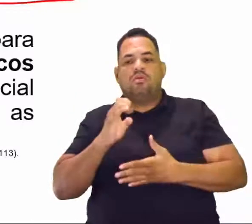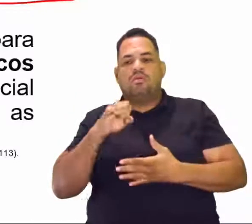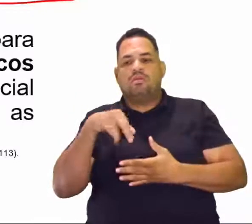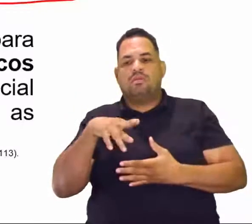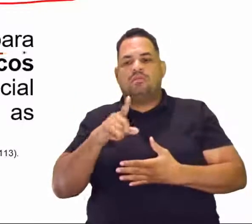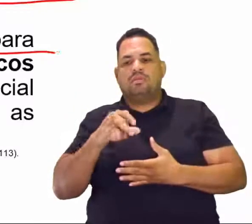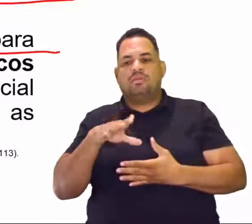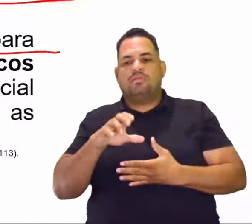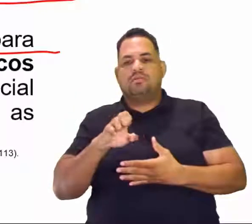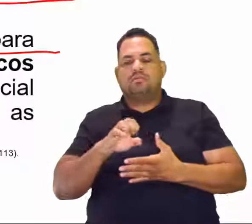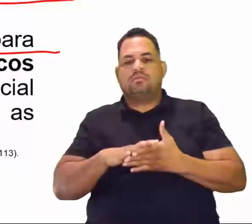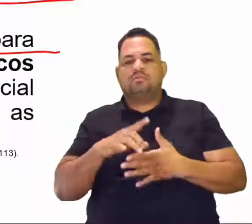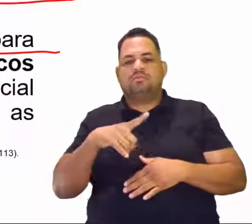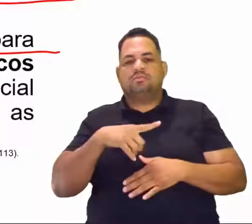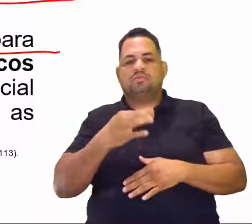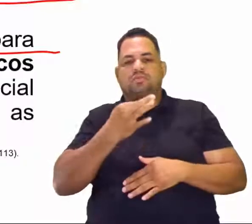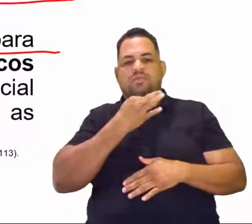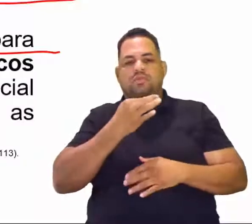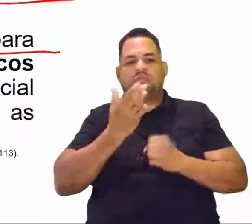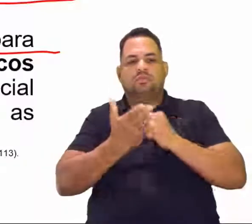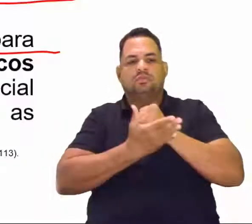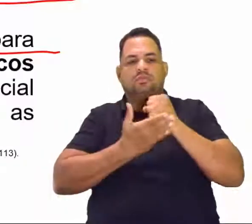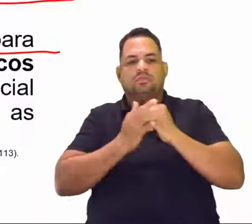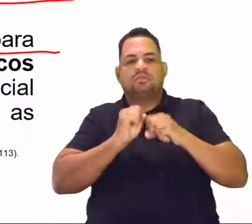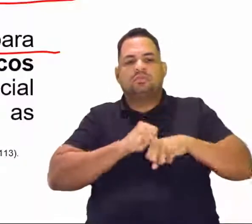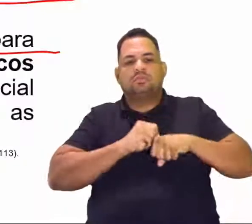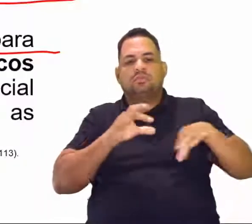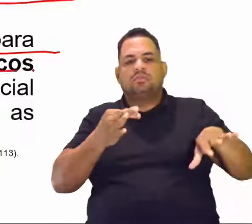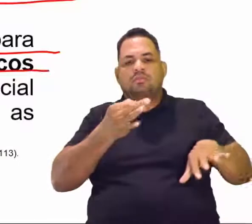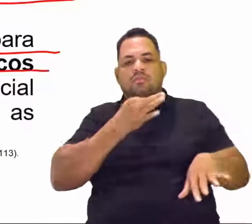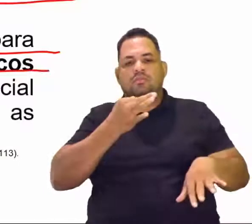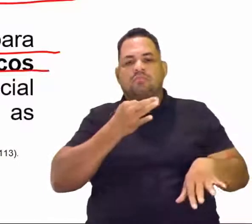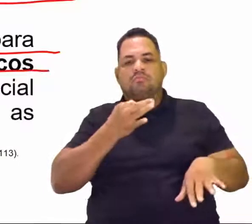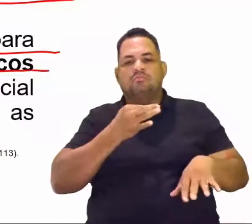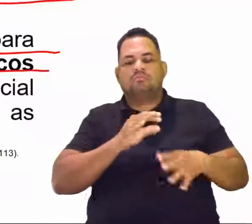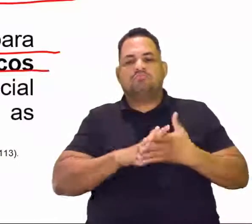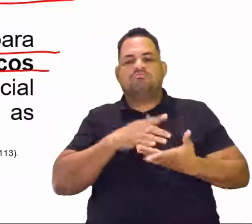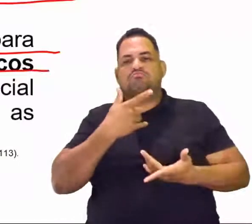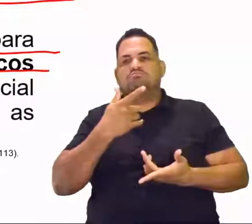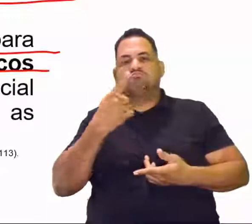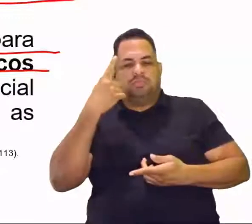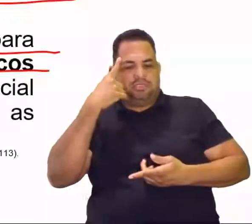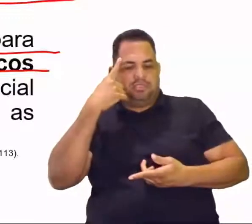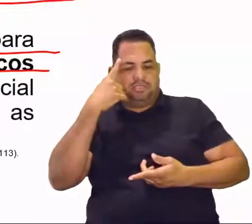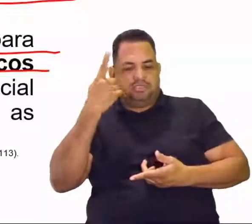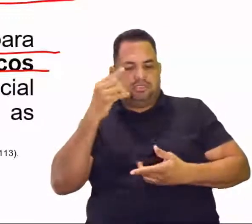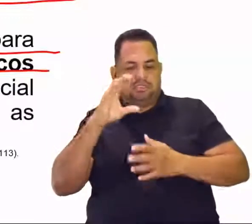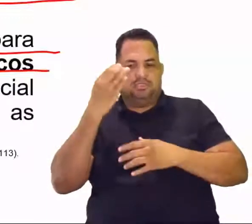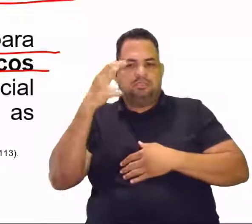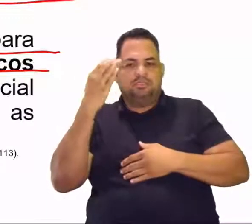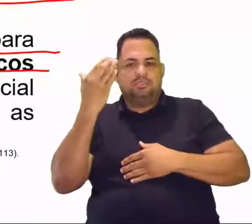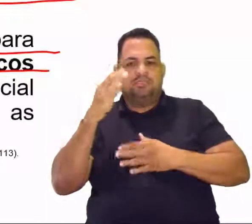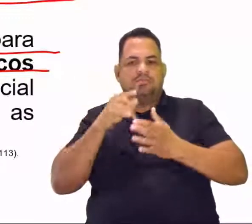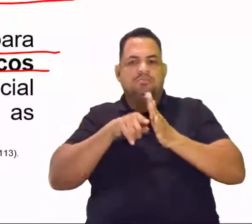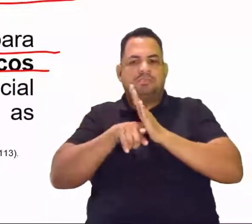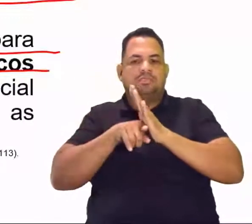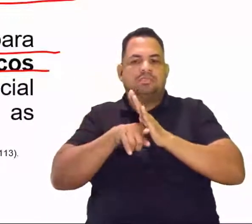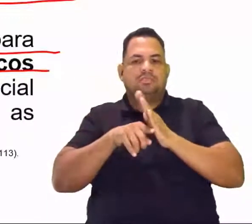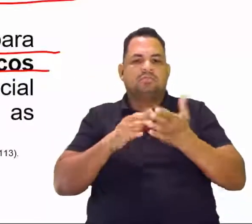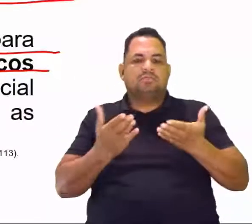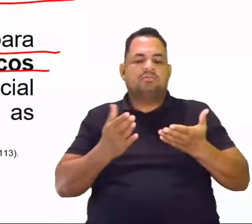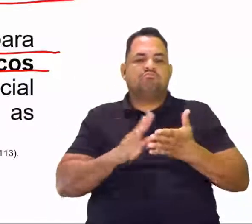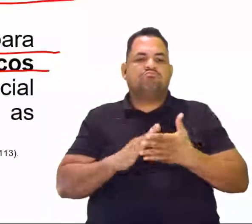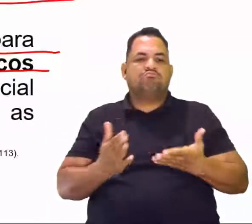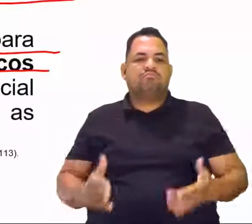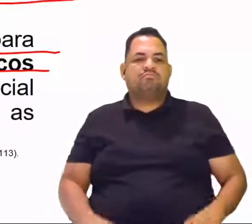essa soma de suposições deu suporte para a difusão de argumentos pretensamente científicos então assim se ela